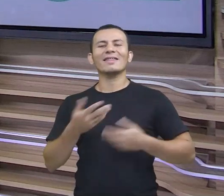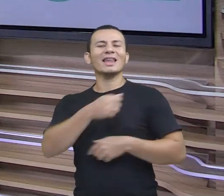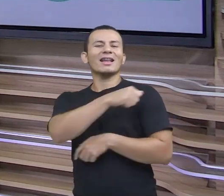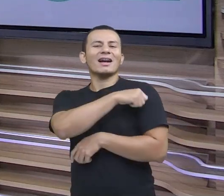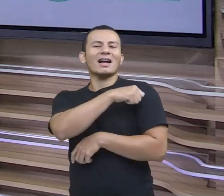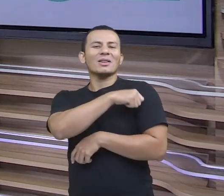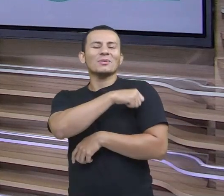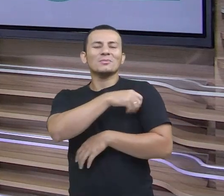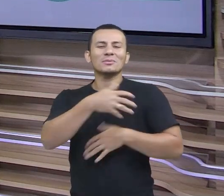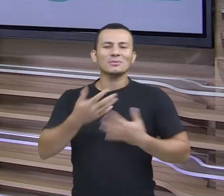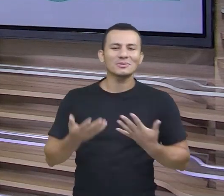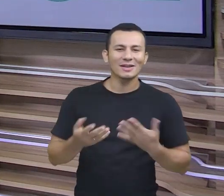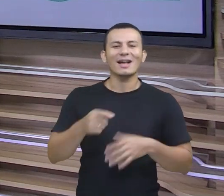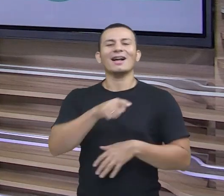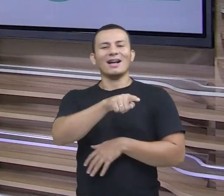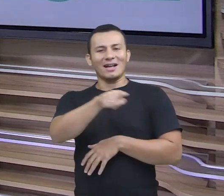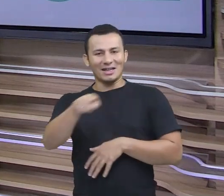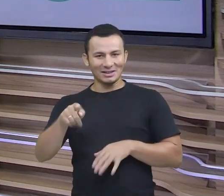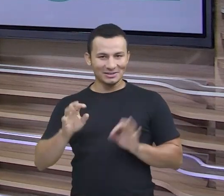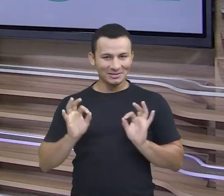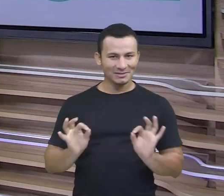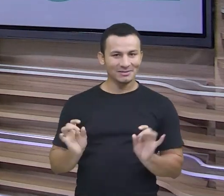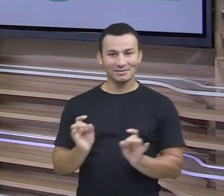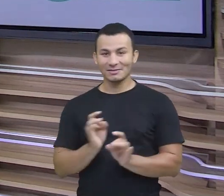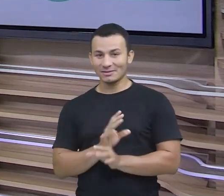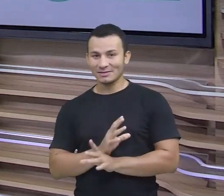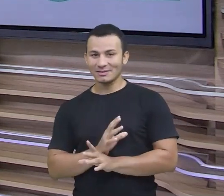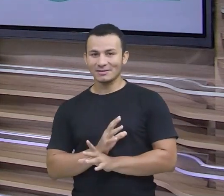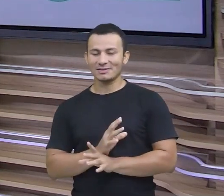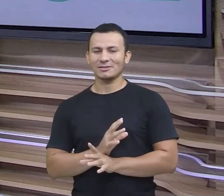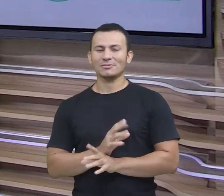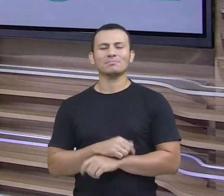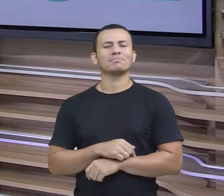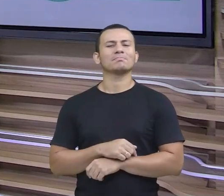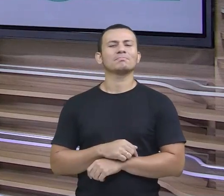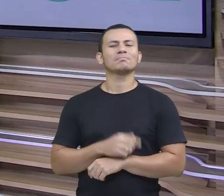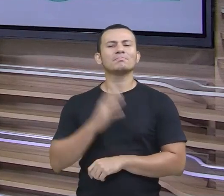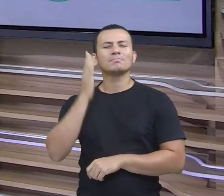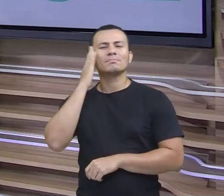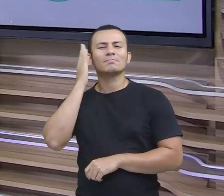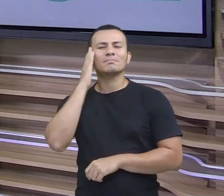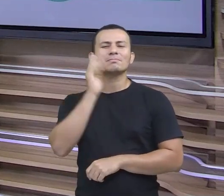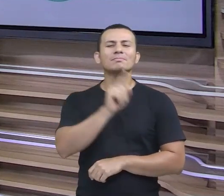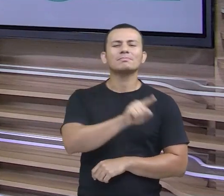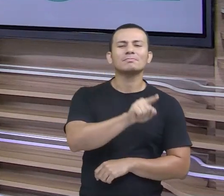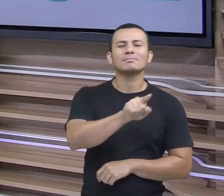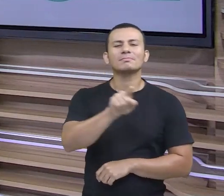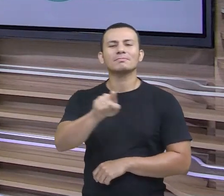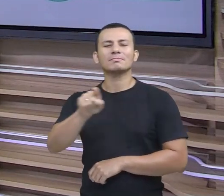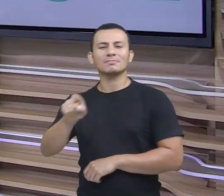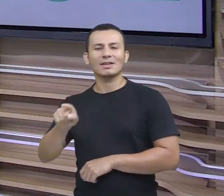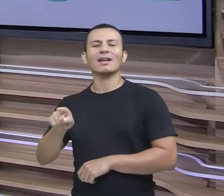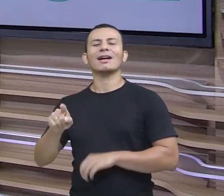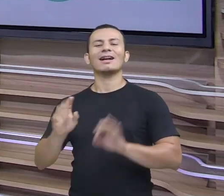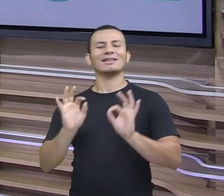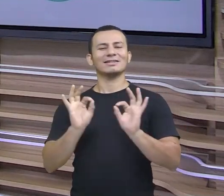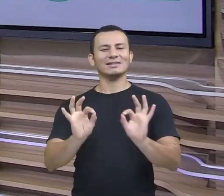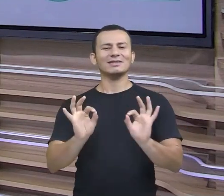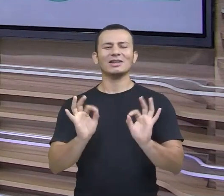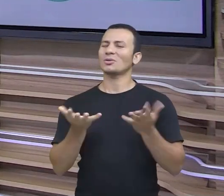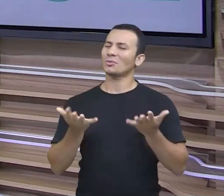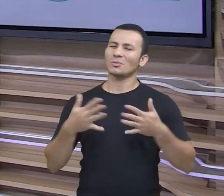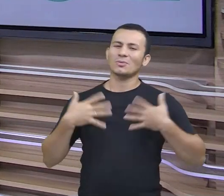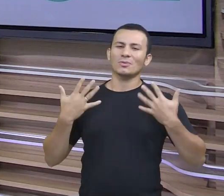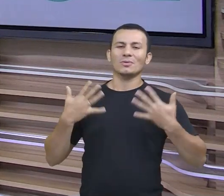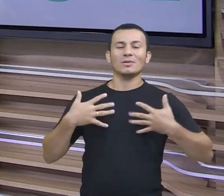mais? Estão todos aí? Deixa eu conferir. Estão! Que alegria